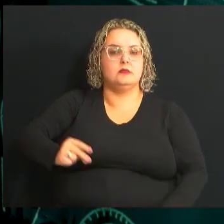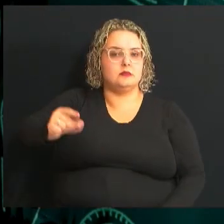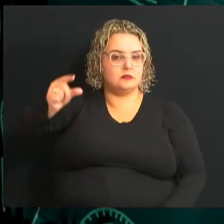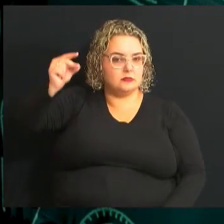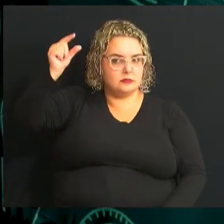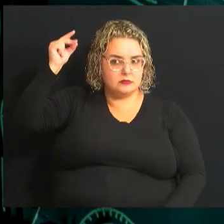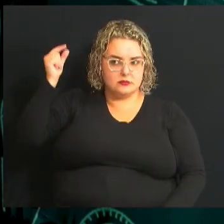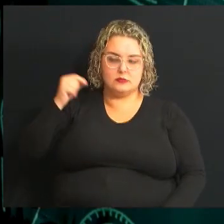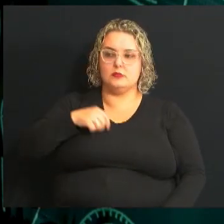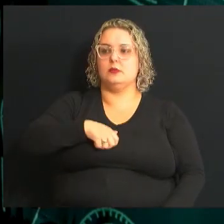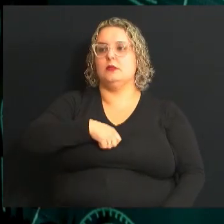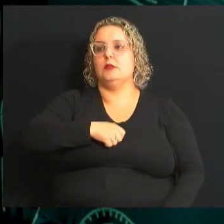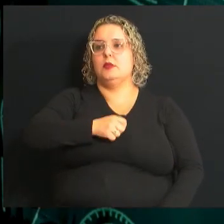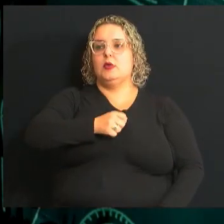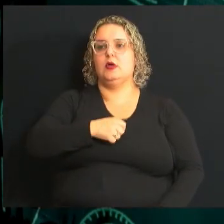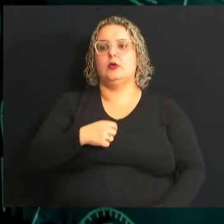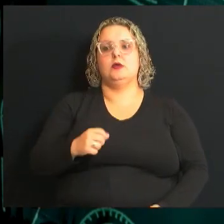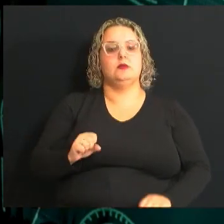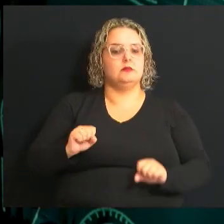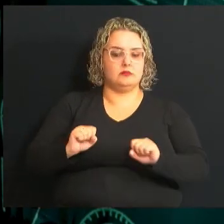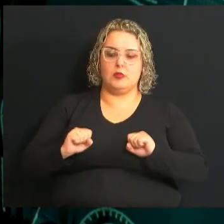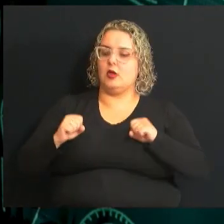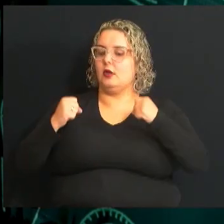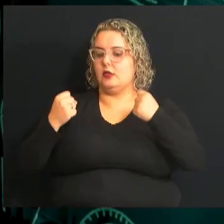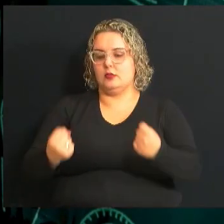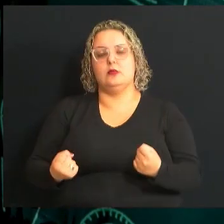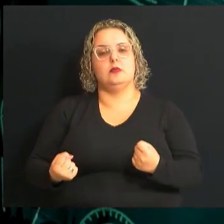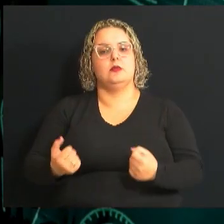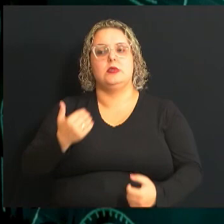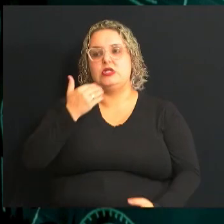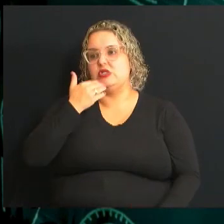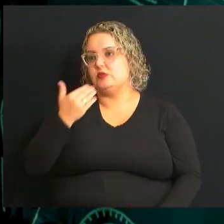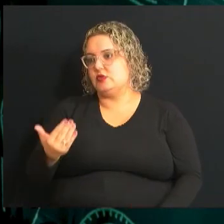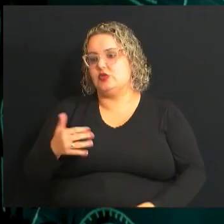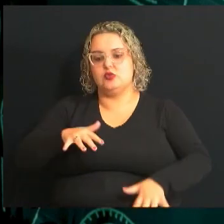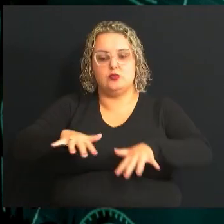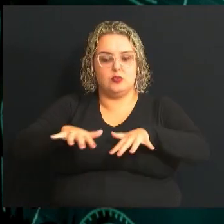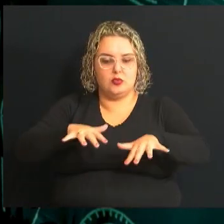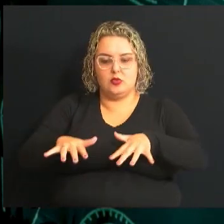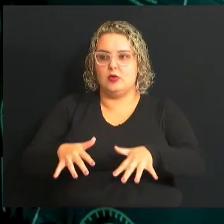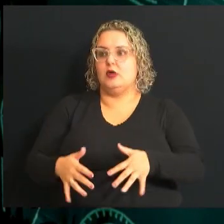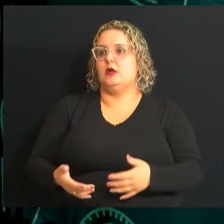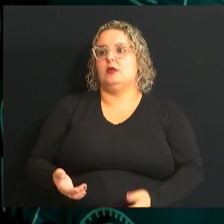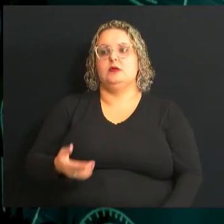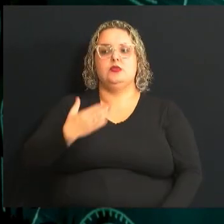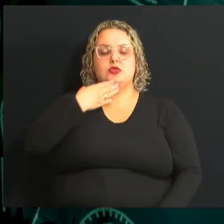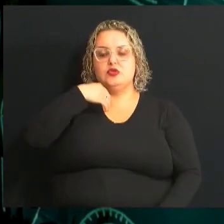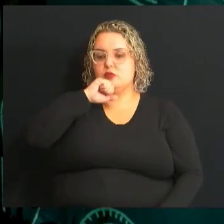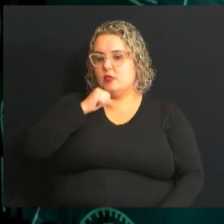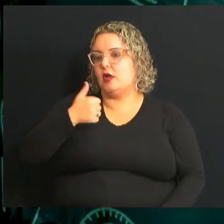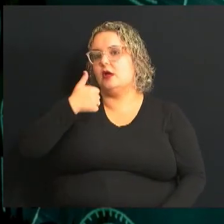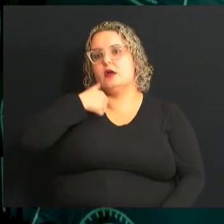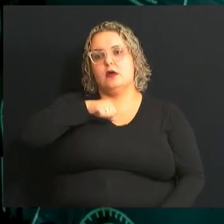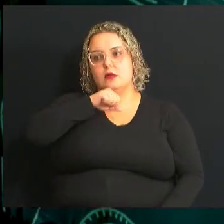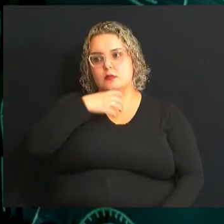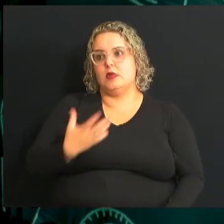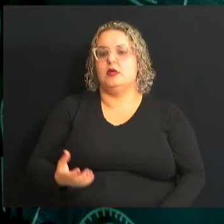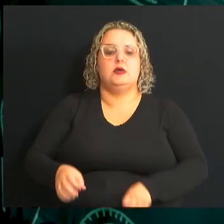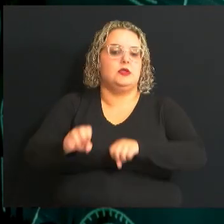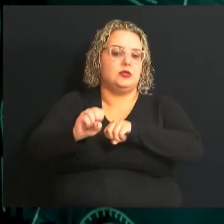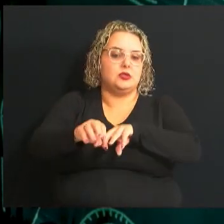né, lutas, reivindicações, movimentos de pais, até de